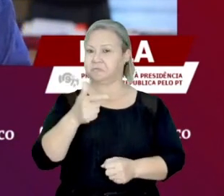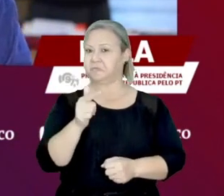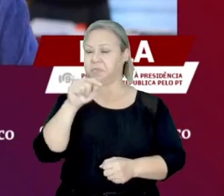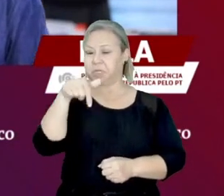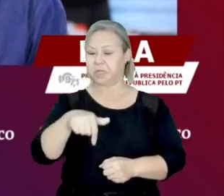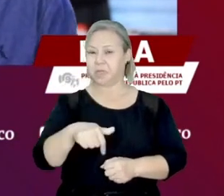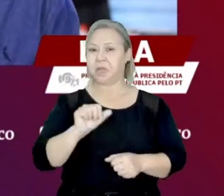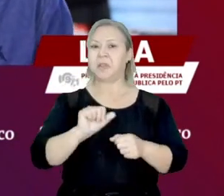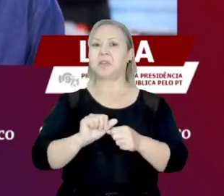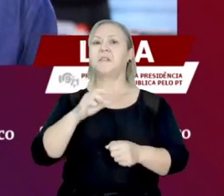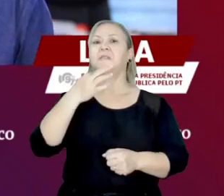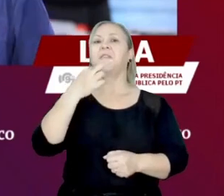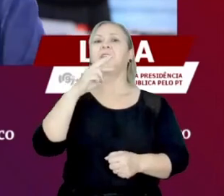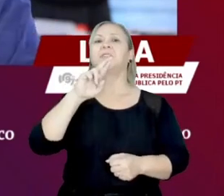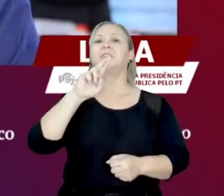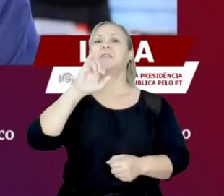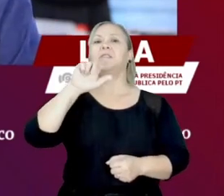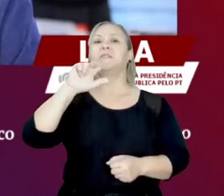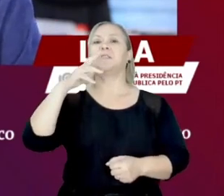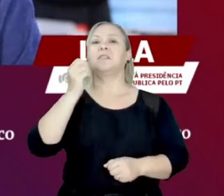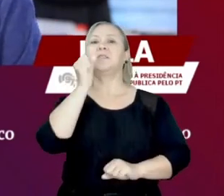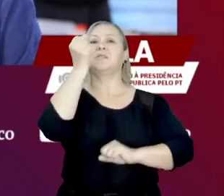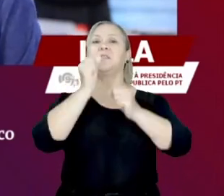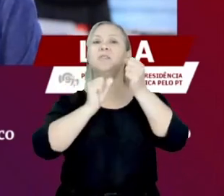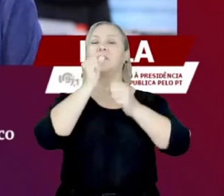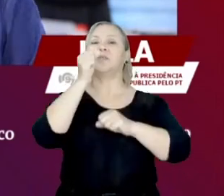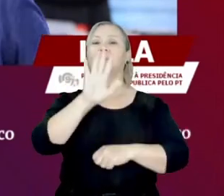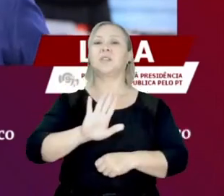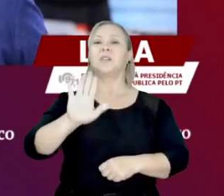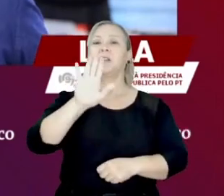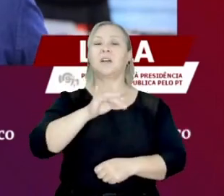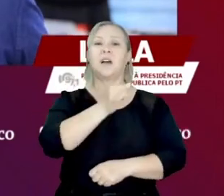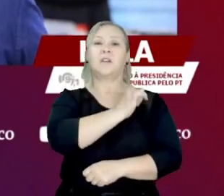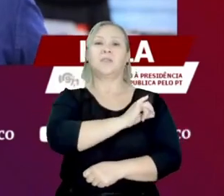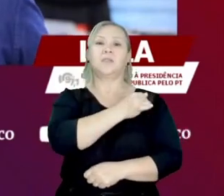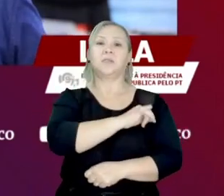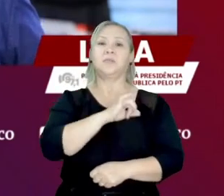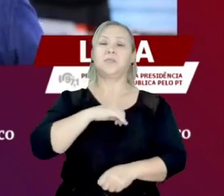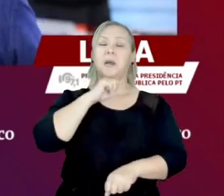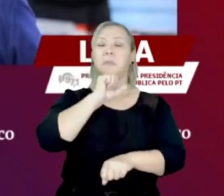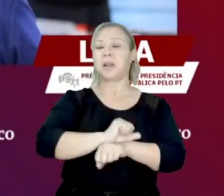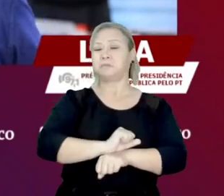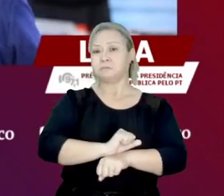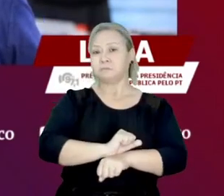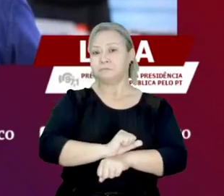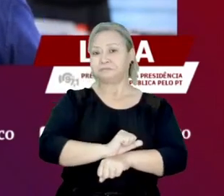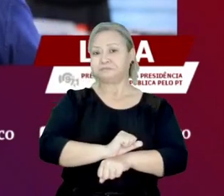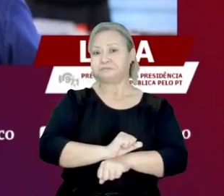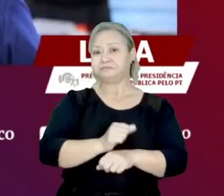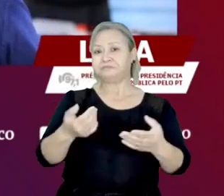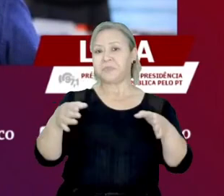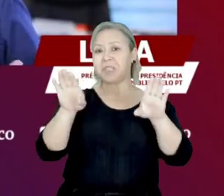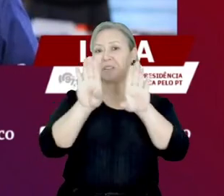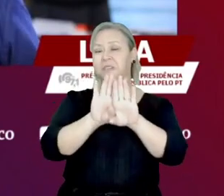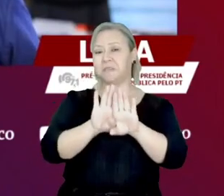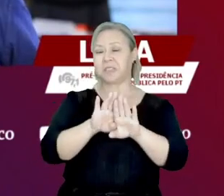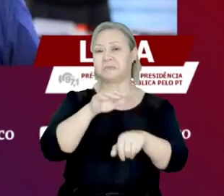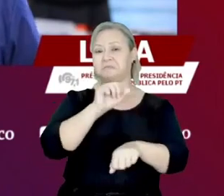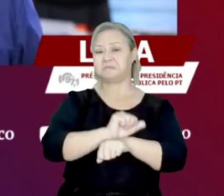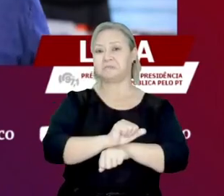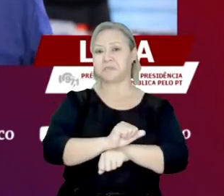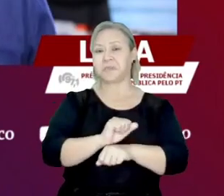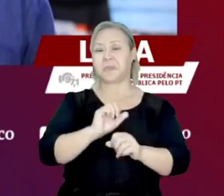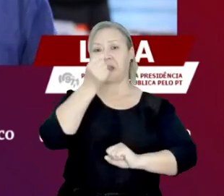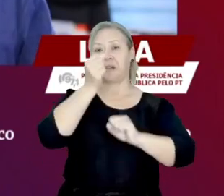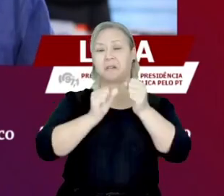fábrica que fazia trilho. Então você tinha que importar. Um país como o Brasil não precisa importar trilho. Um país como o Brasil não